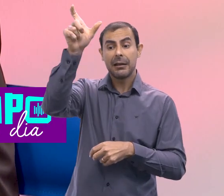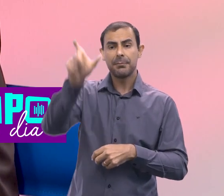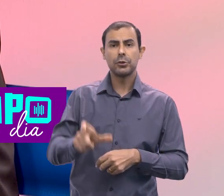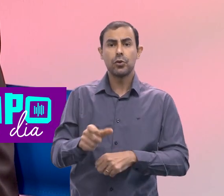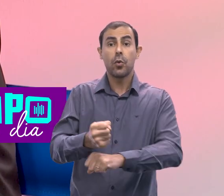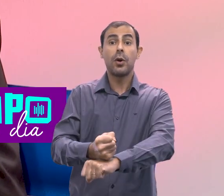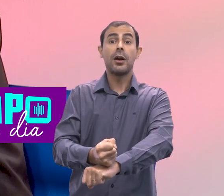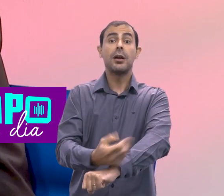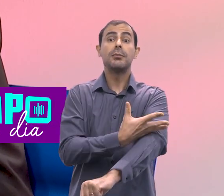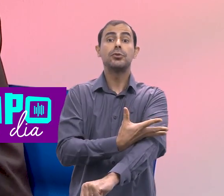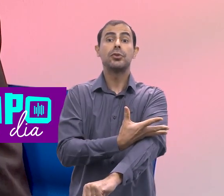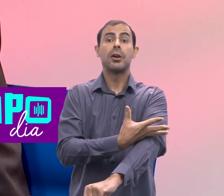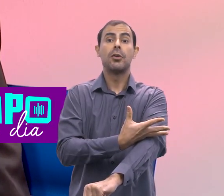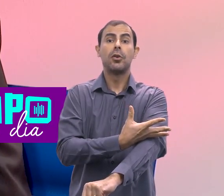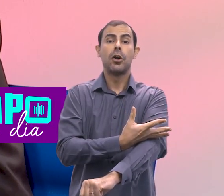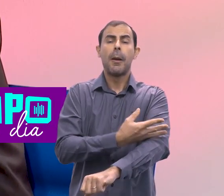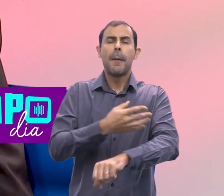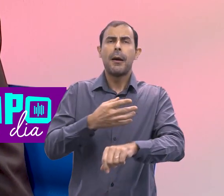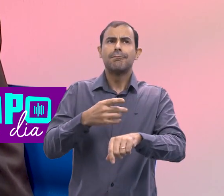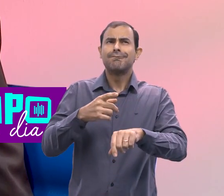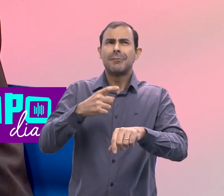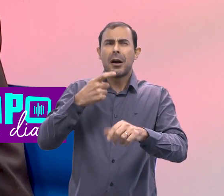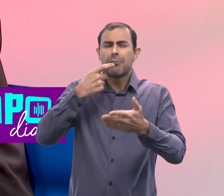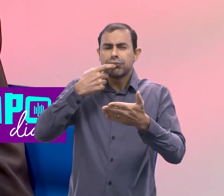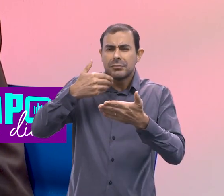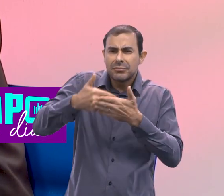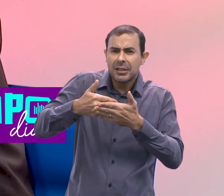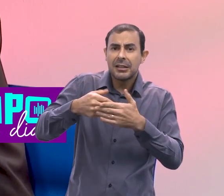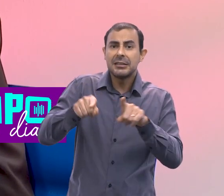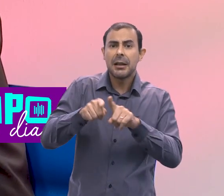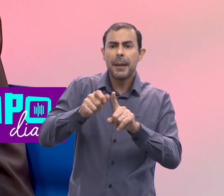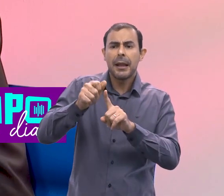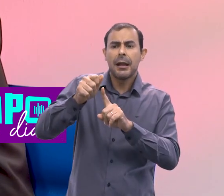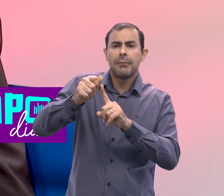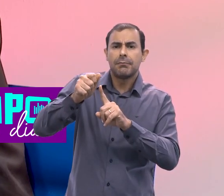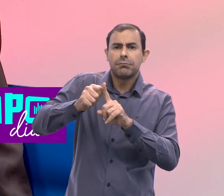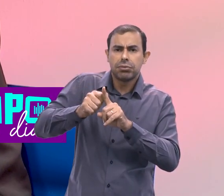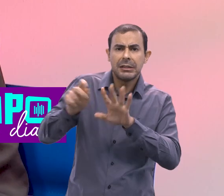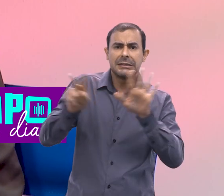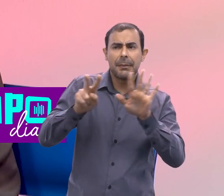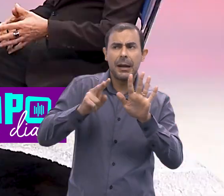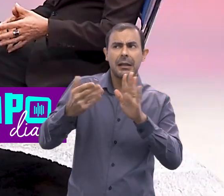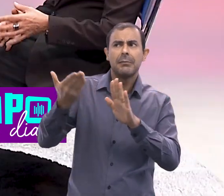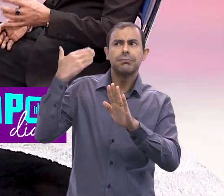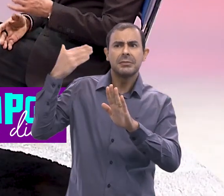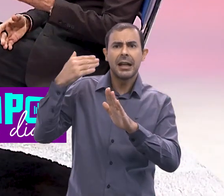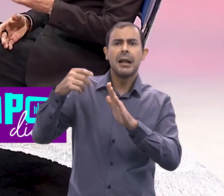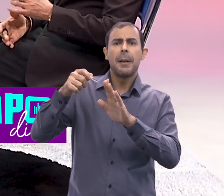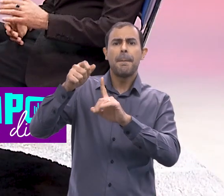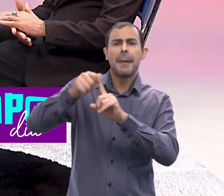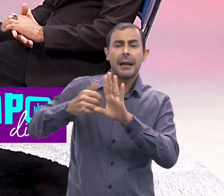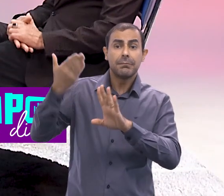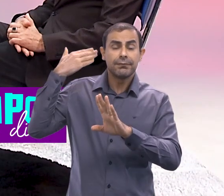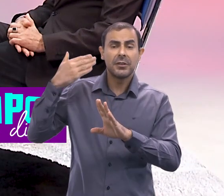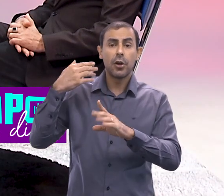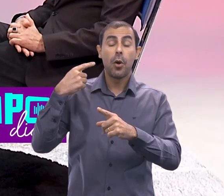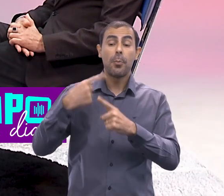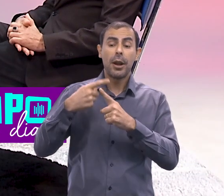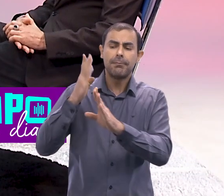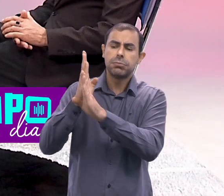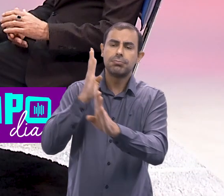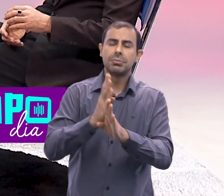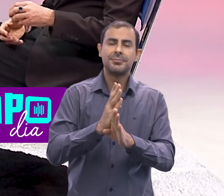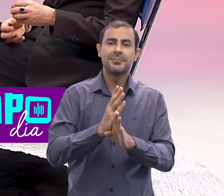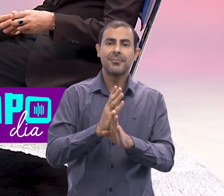daquela pessoa minutos, horas, dias, semana e meses antes do ato suicida. Porque a autópsia